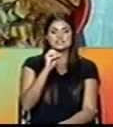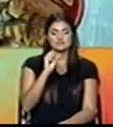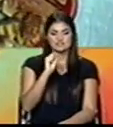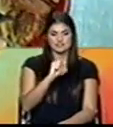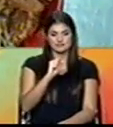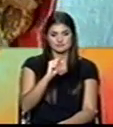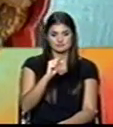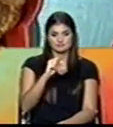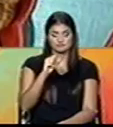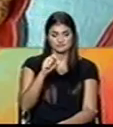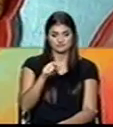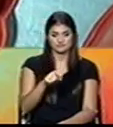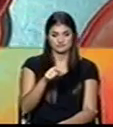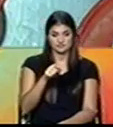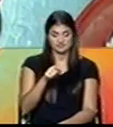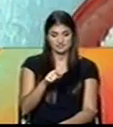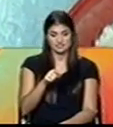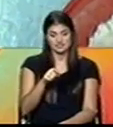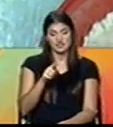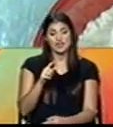disto? Bolo. Estás a dizer isso a quem? A banana?